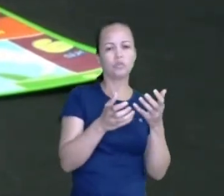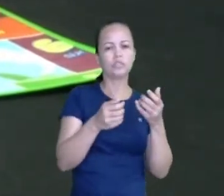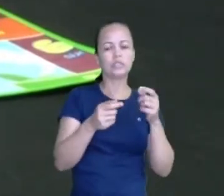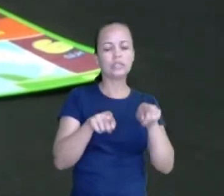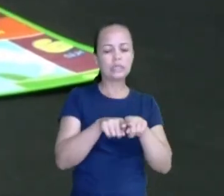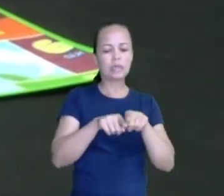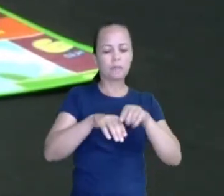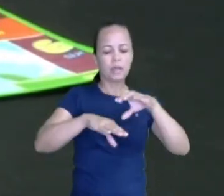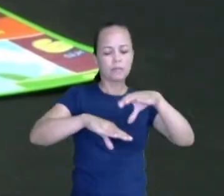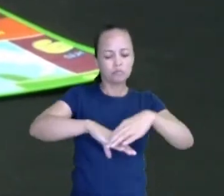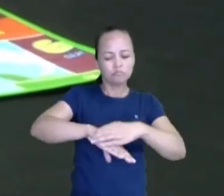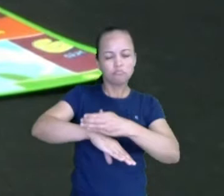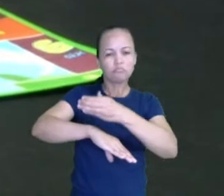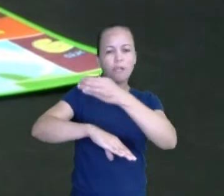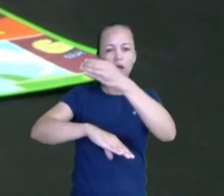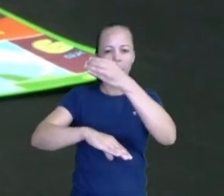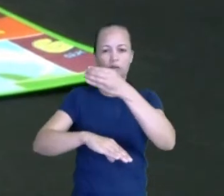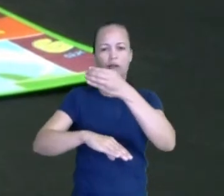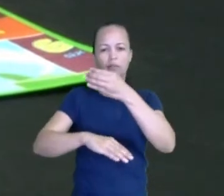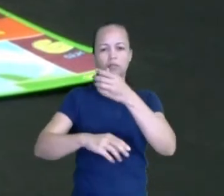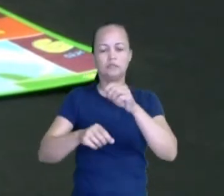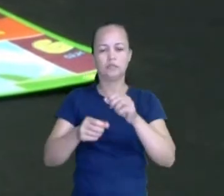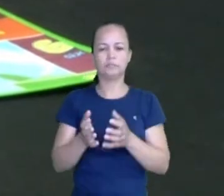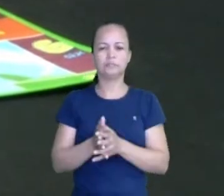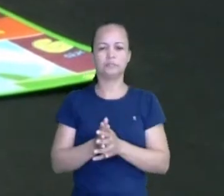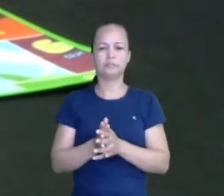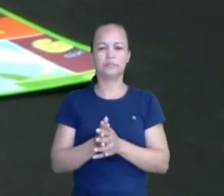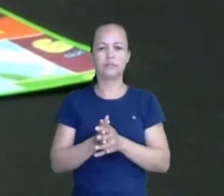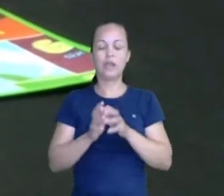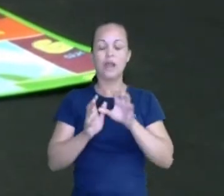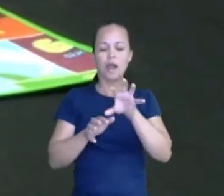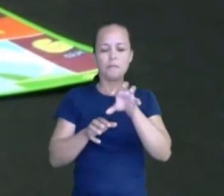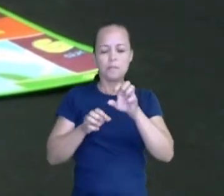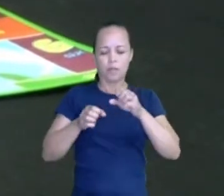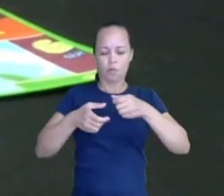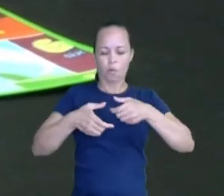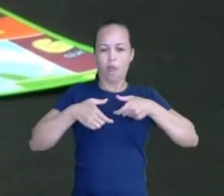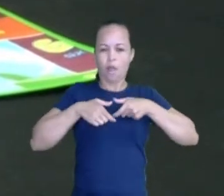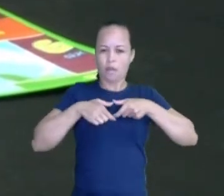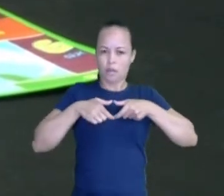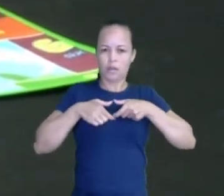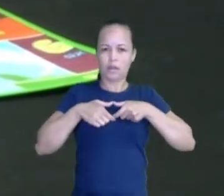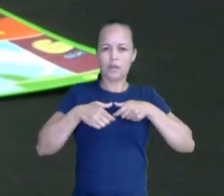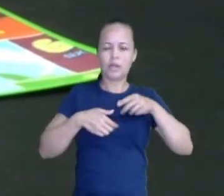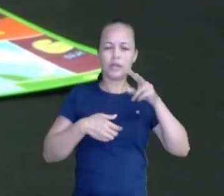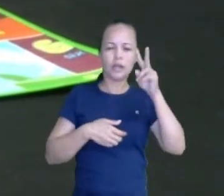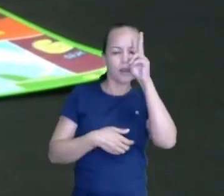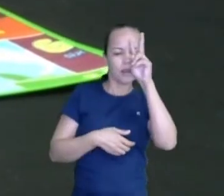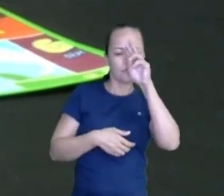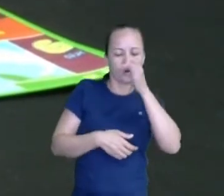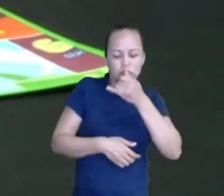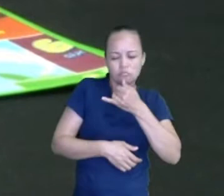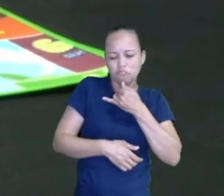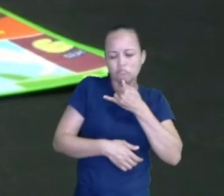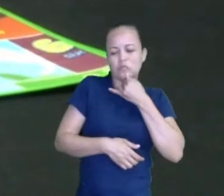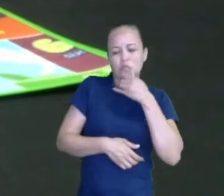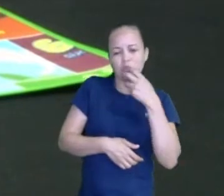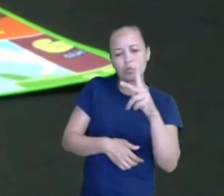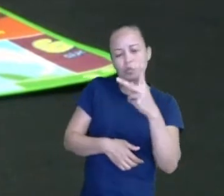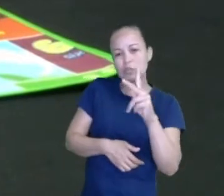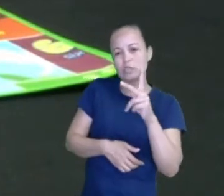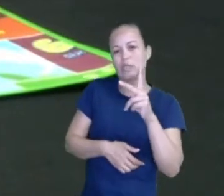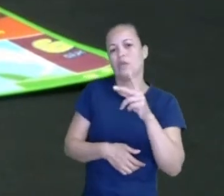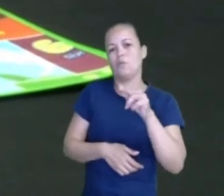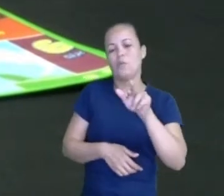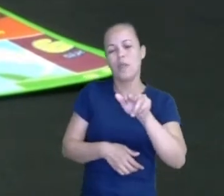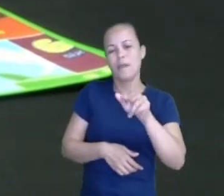Ela pegou a medalha e lembrou com tristeza do seu irmão mais velho, que havia ido para a guerra e